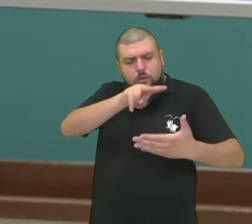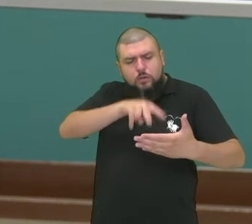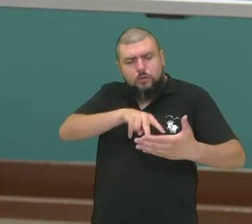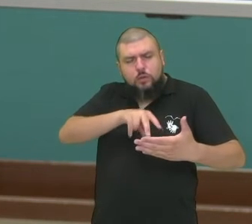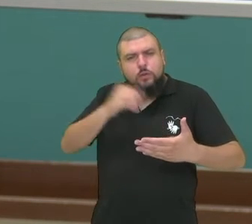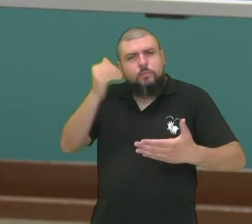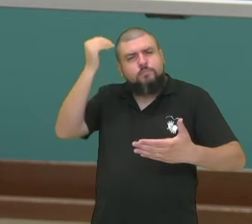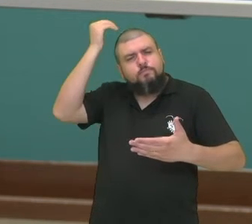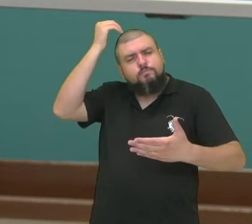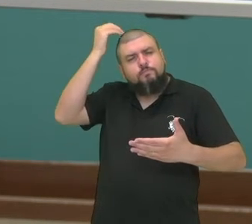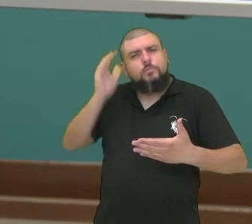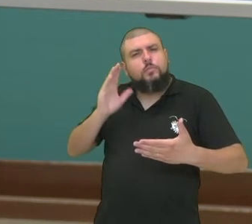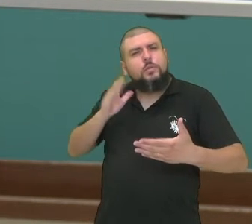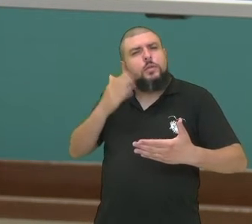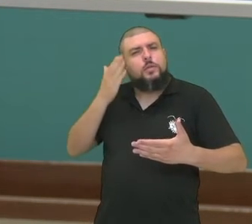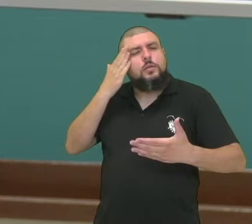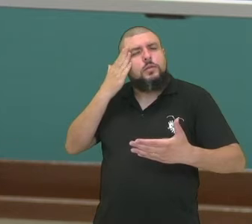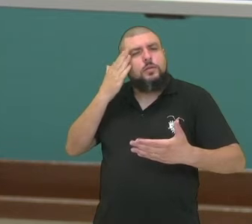sobre o assunto.